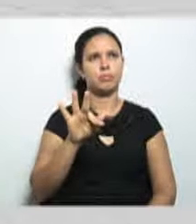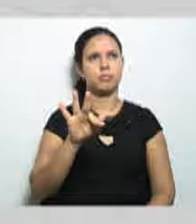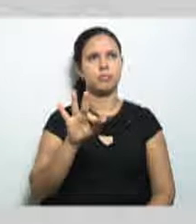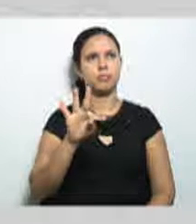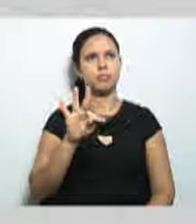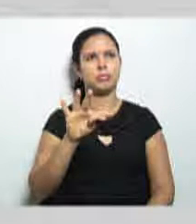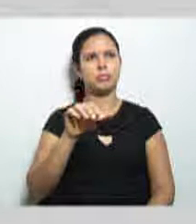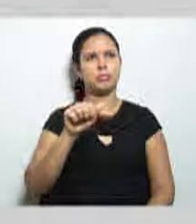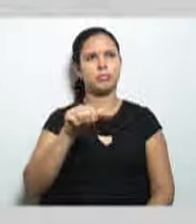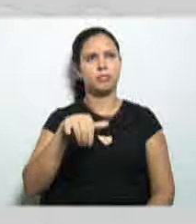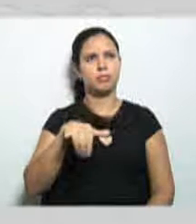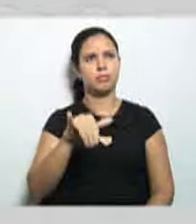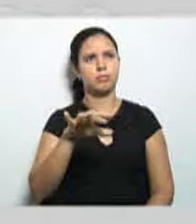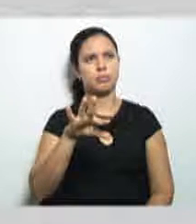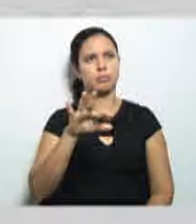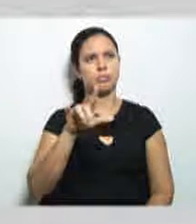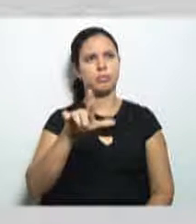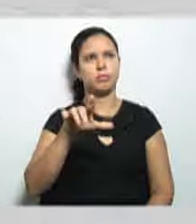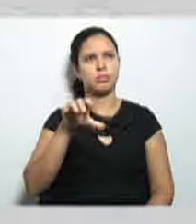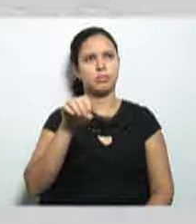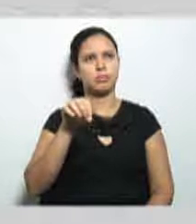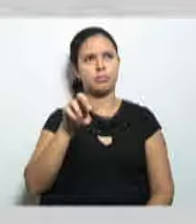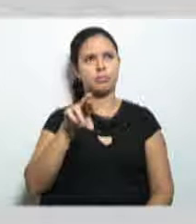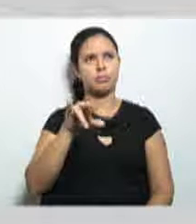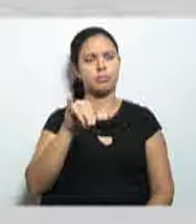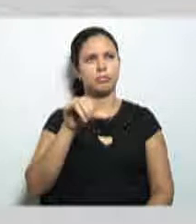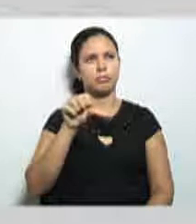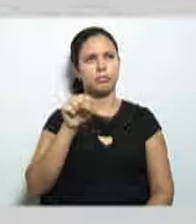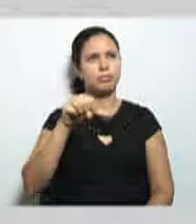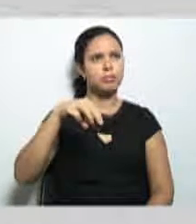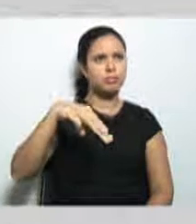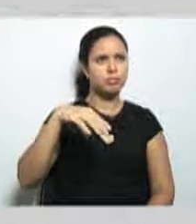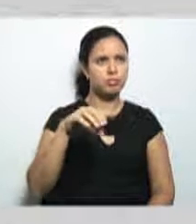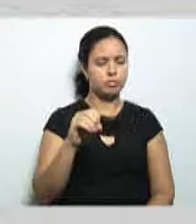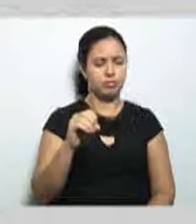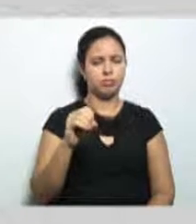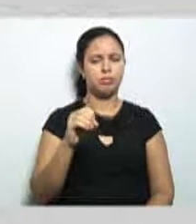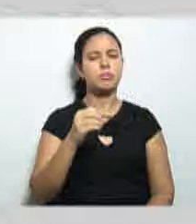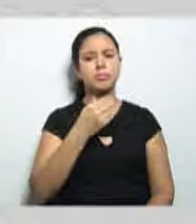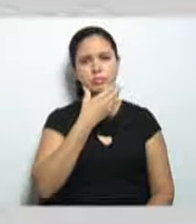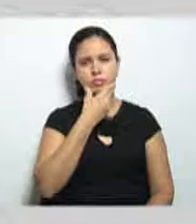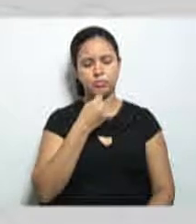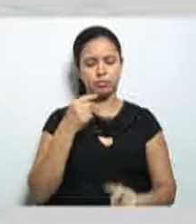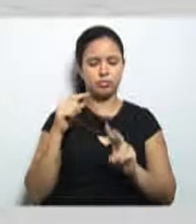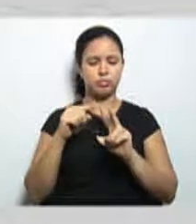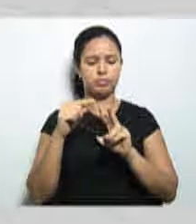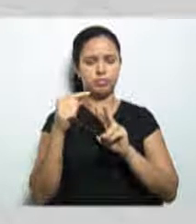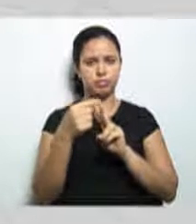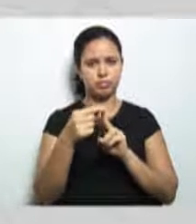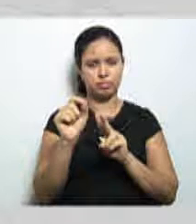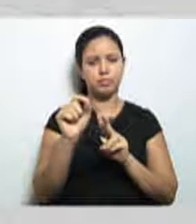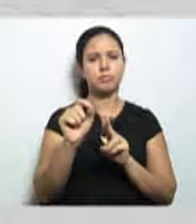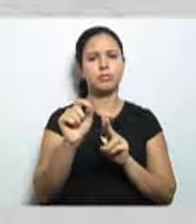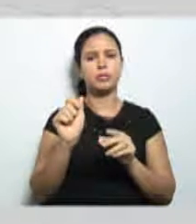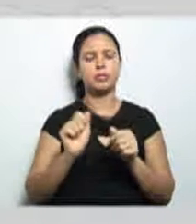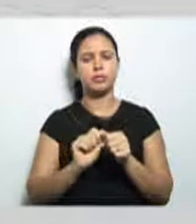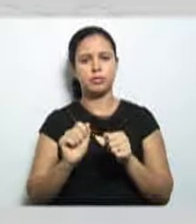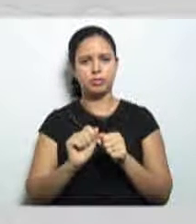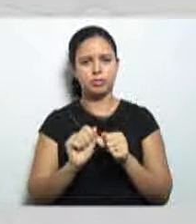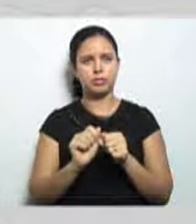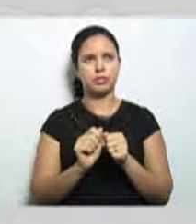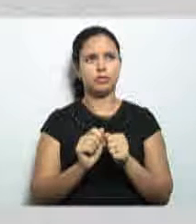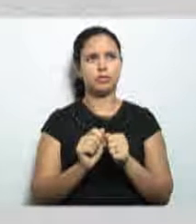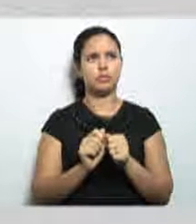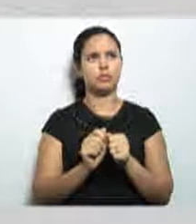nas matérias de administração do Henry Ford e do Frederick Taylor, né? O que eles fizeram? O